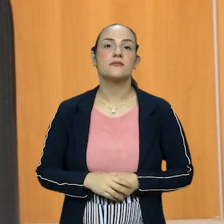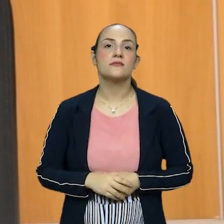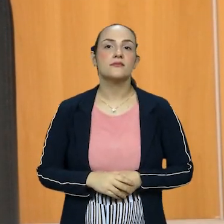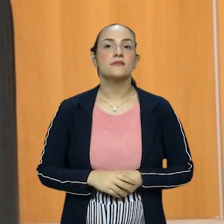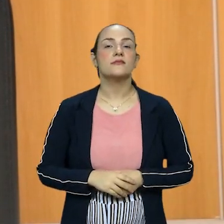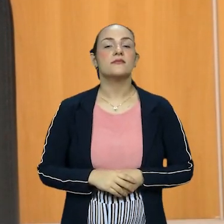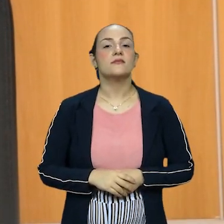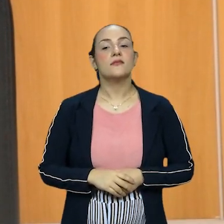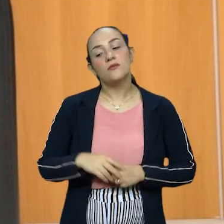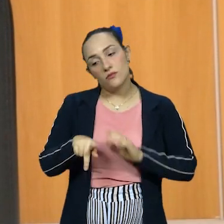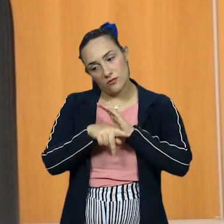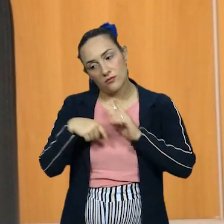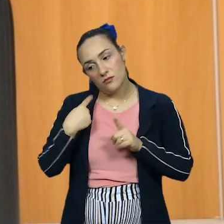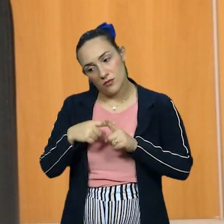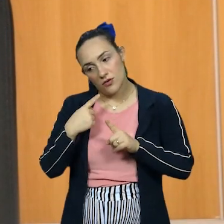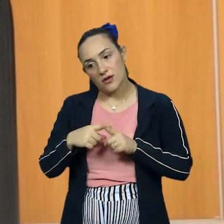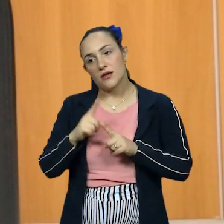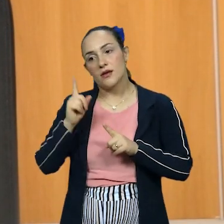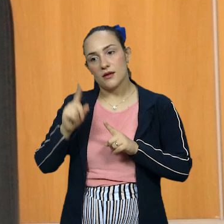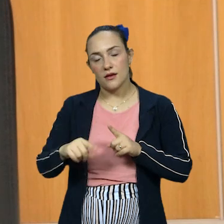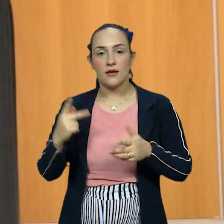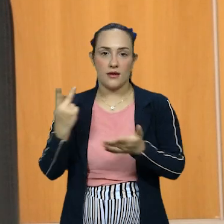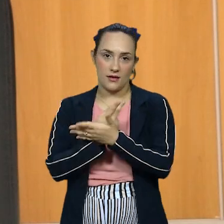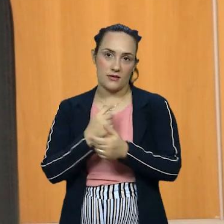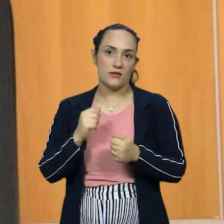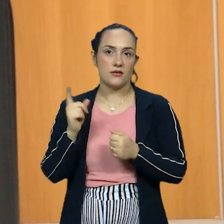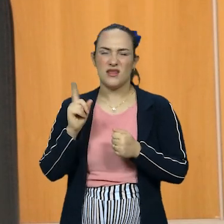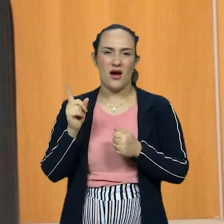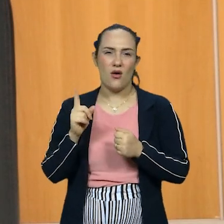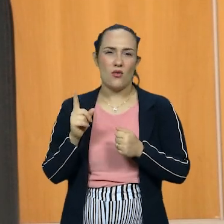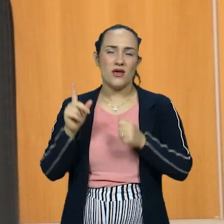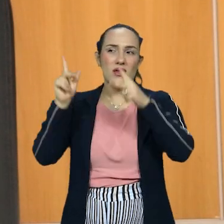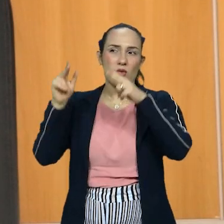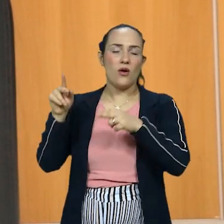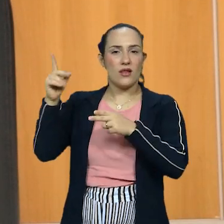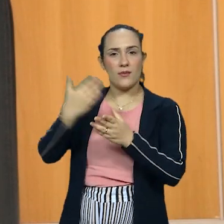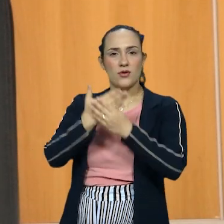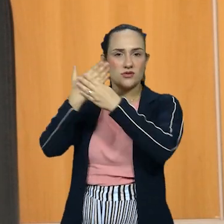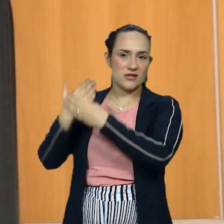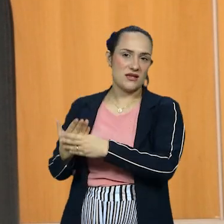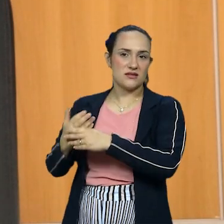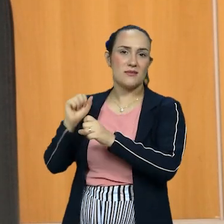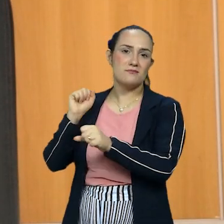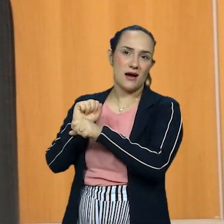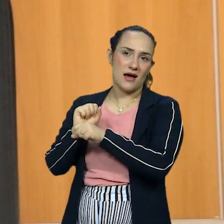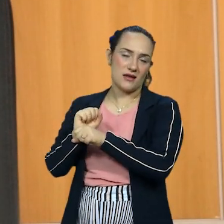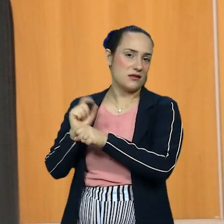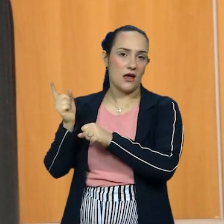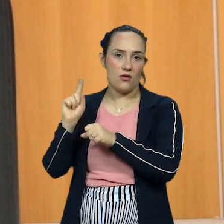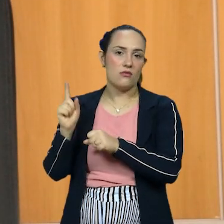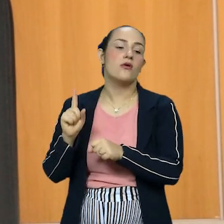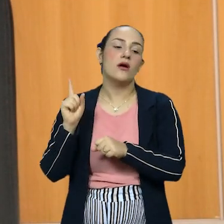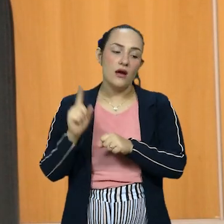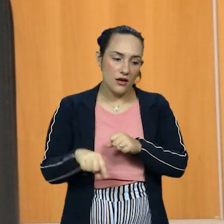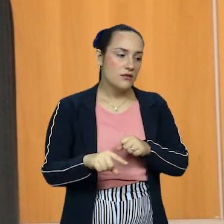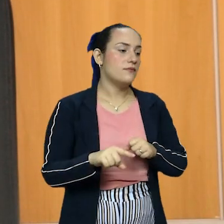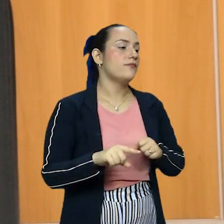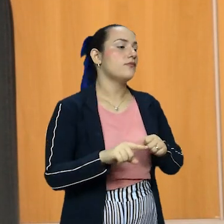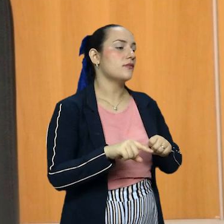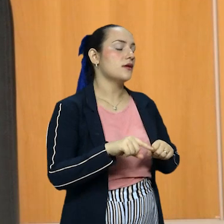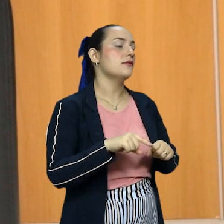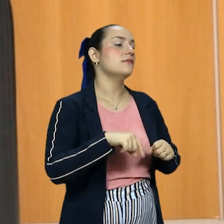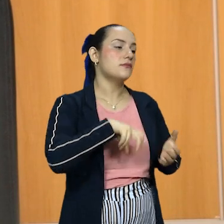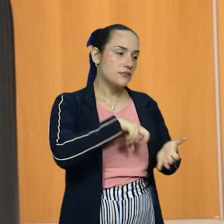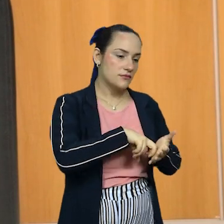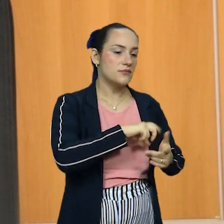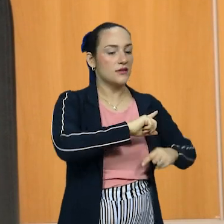depois da condenação, né? Que é o sursi em razão da condenação, não o sursi processual, aquele onde se suspende o processo inicialmente por um prazo.